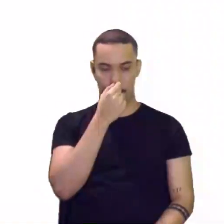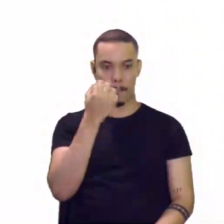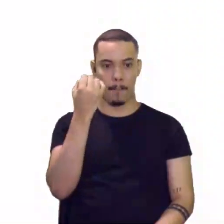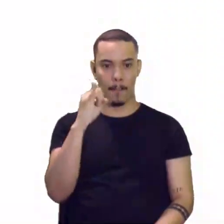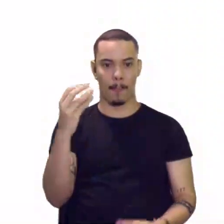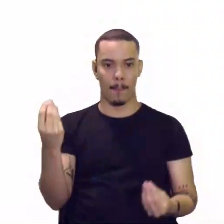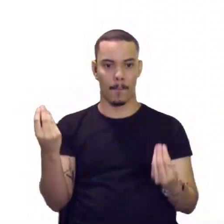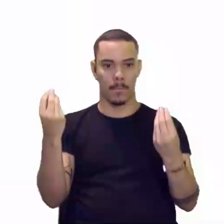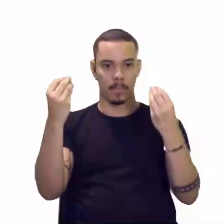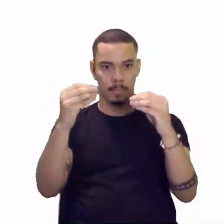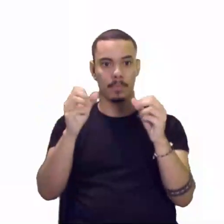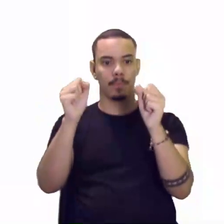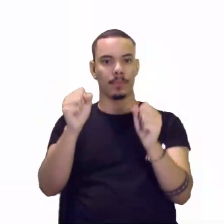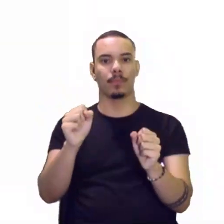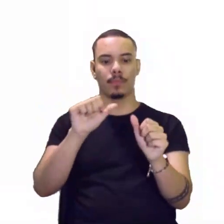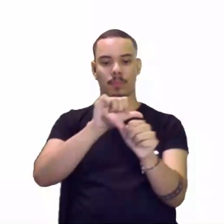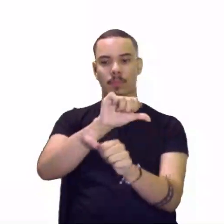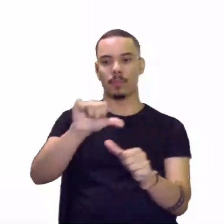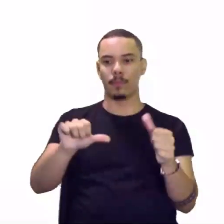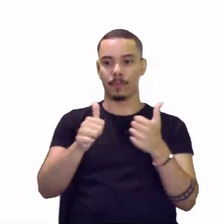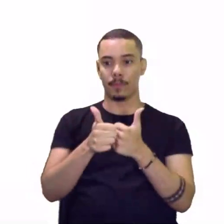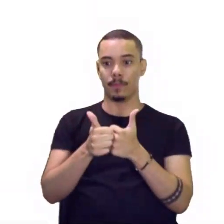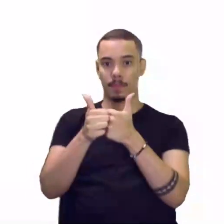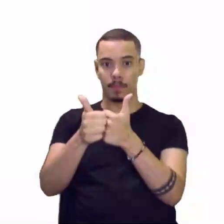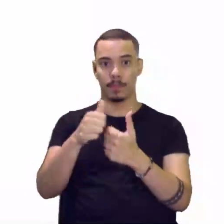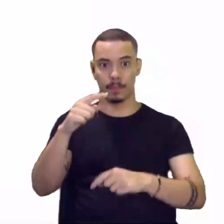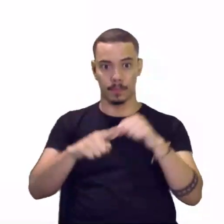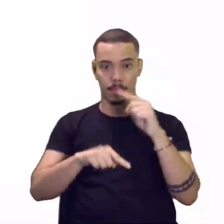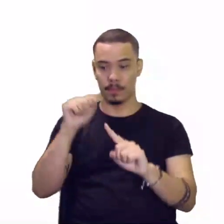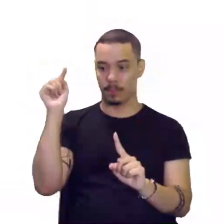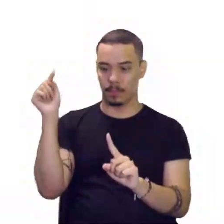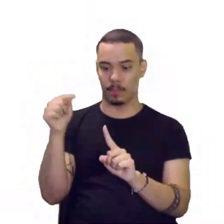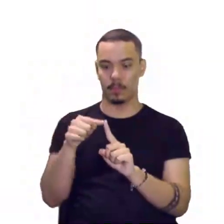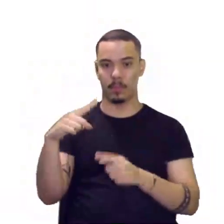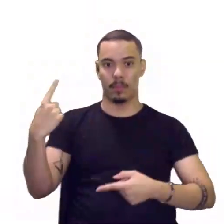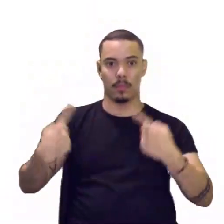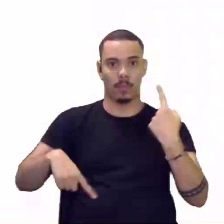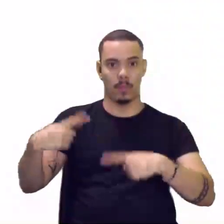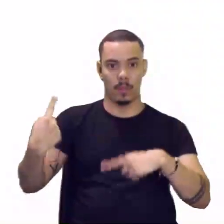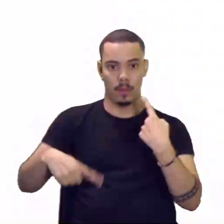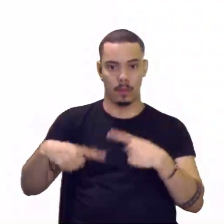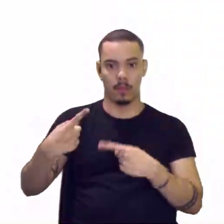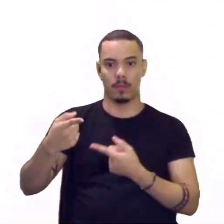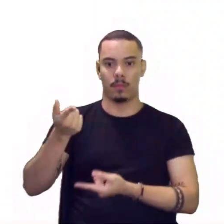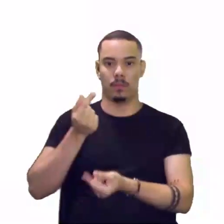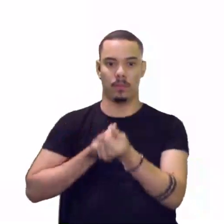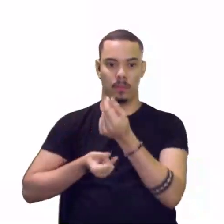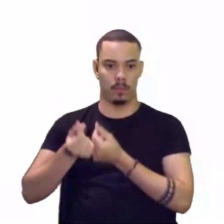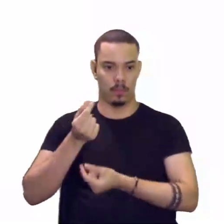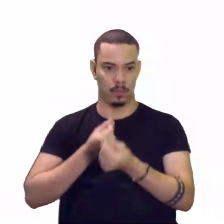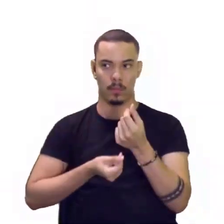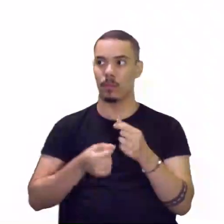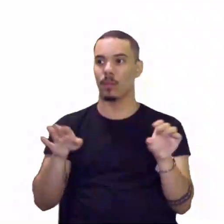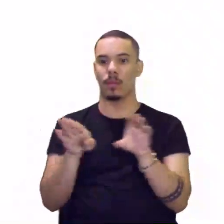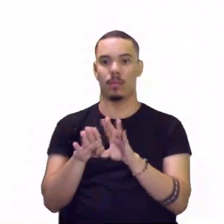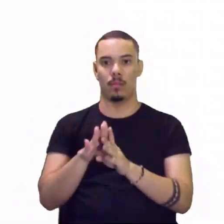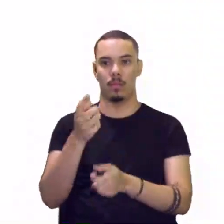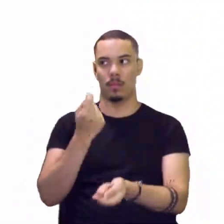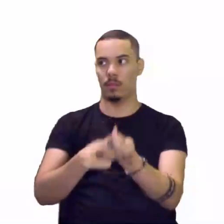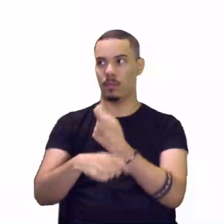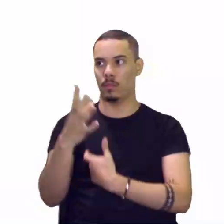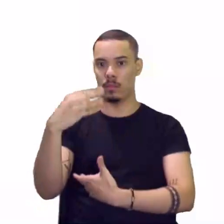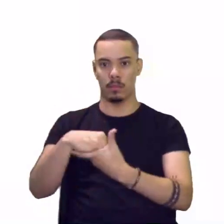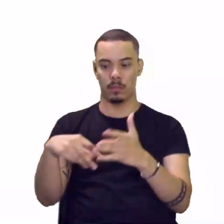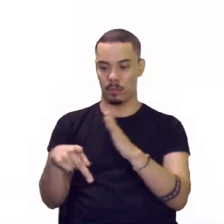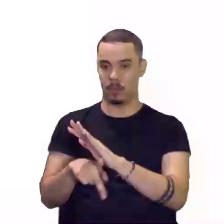regionalização, eu vou regionalizar de acordo aí, com os objetivos políticos, econômicos e administrativos ali do